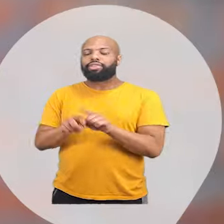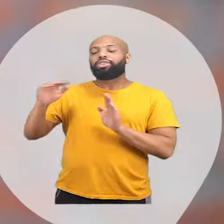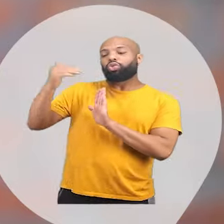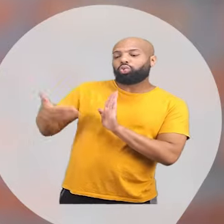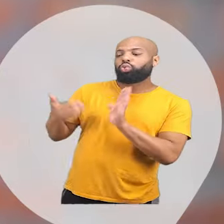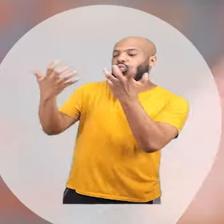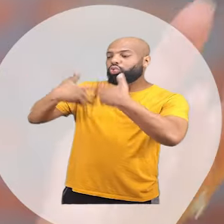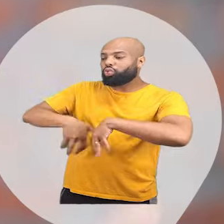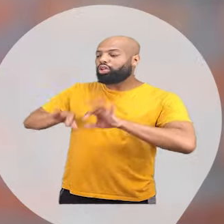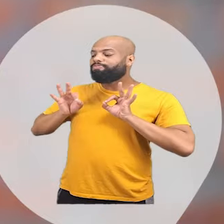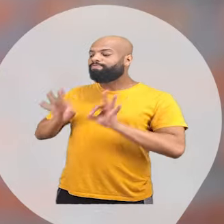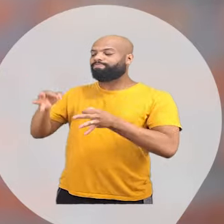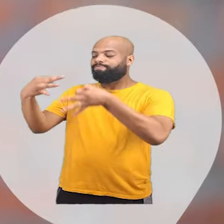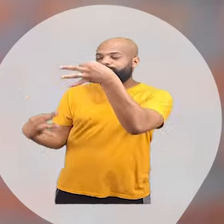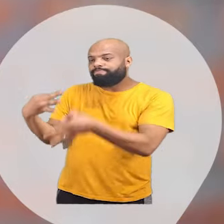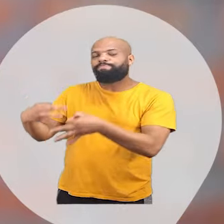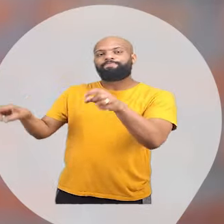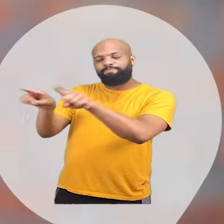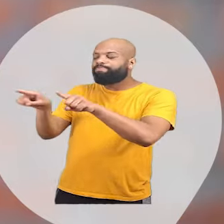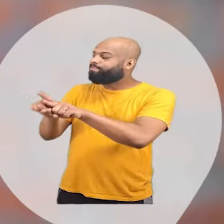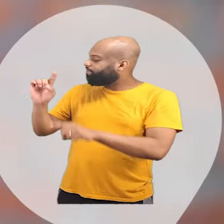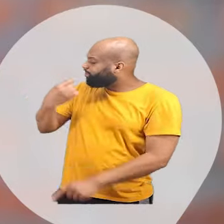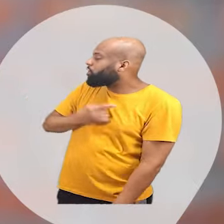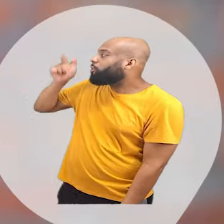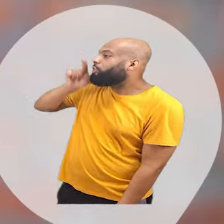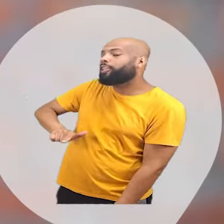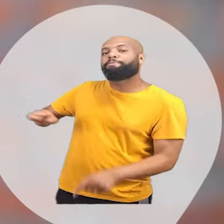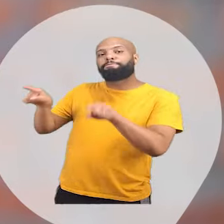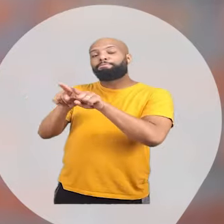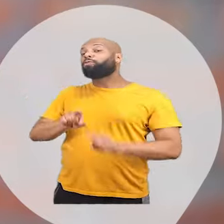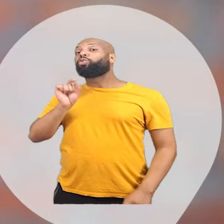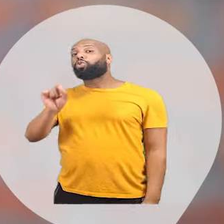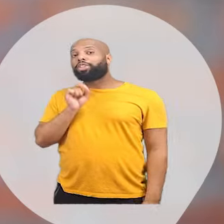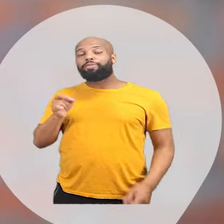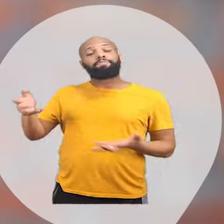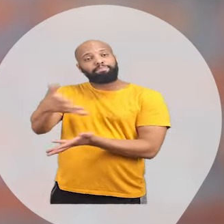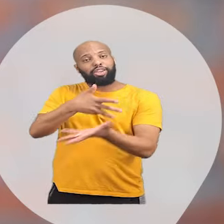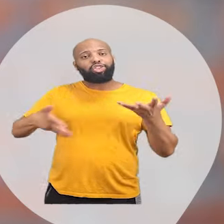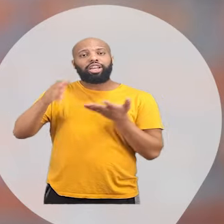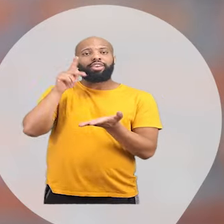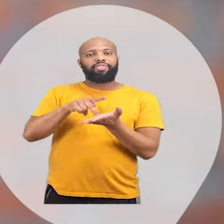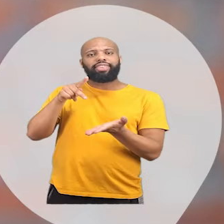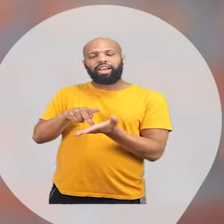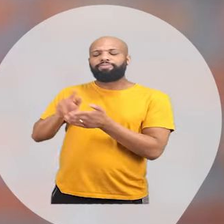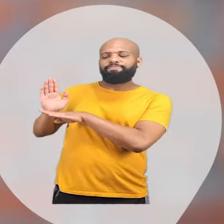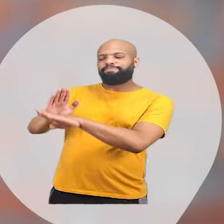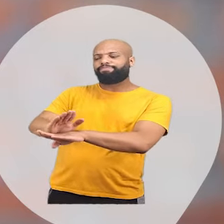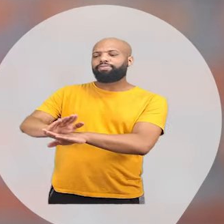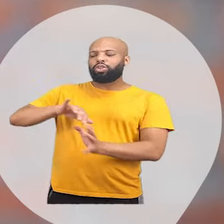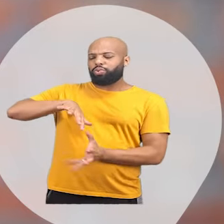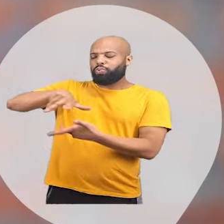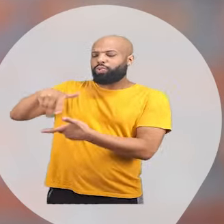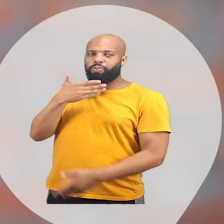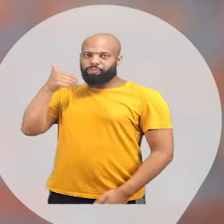que tudo seja justo e a gente consiga compartilhar e contribuir para